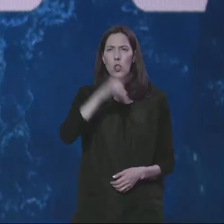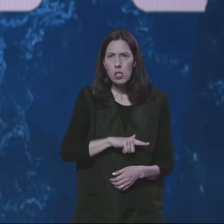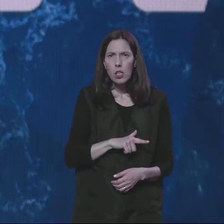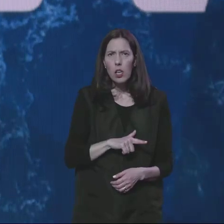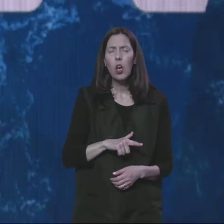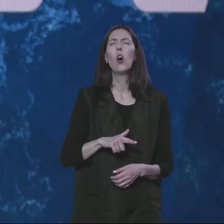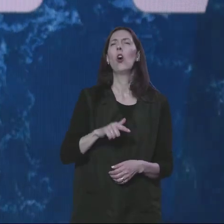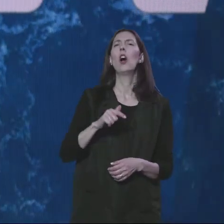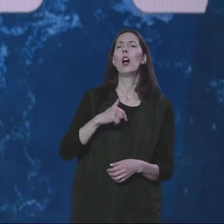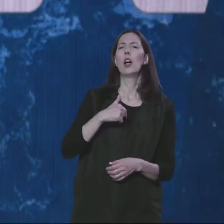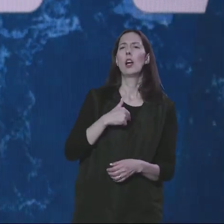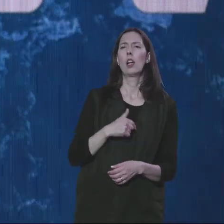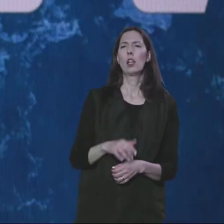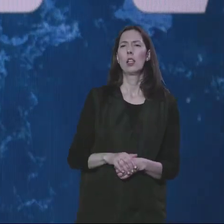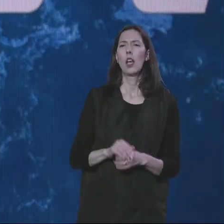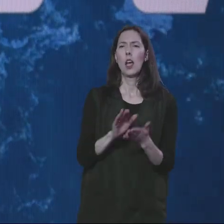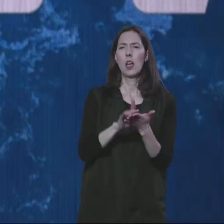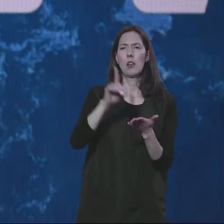pecador.